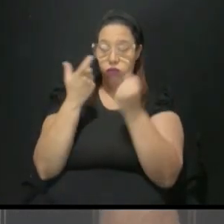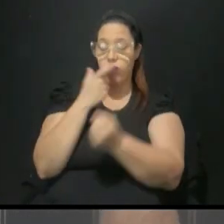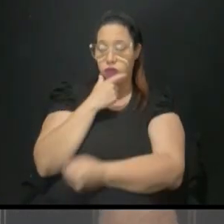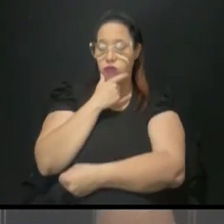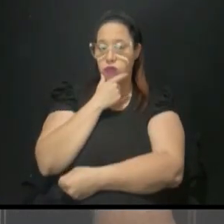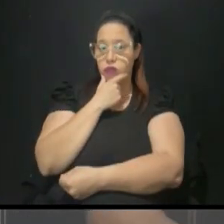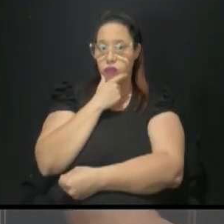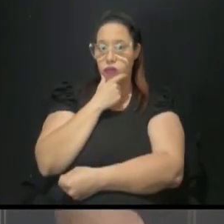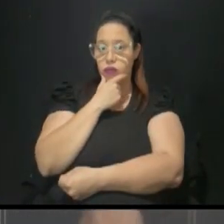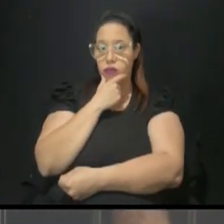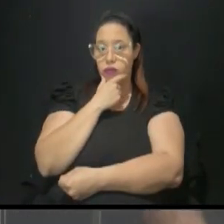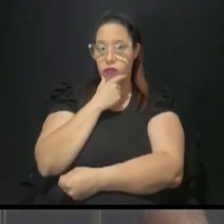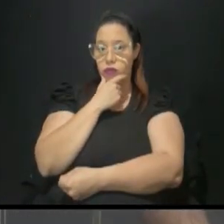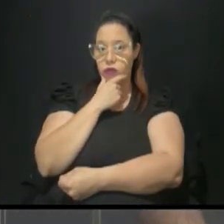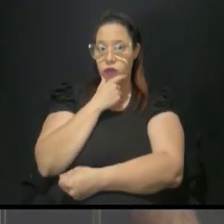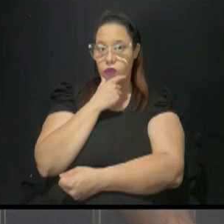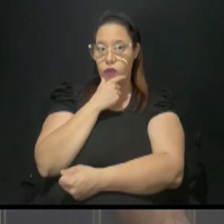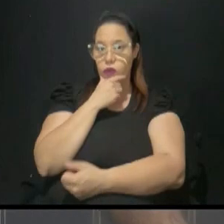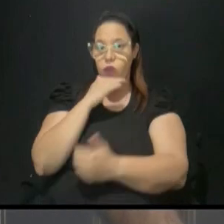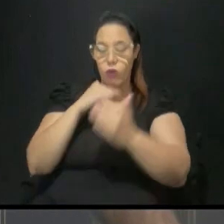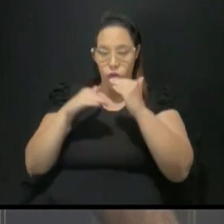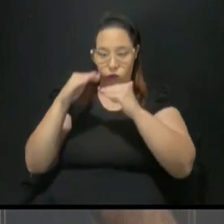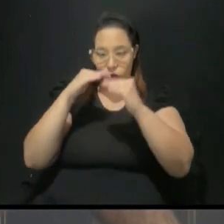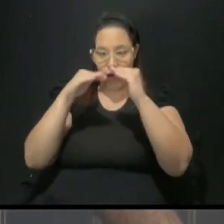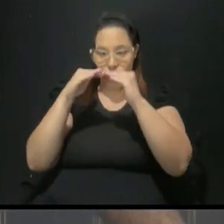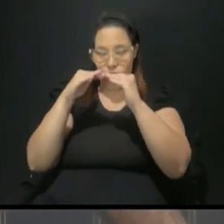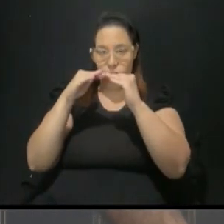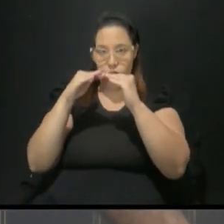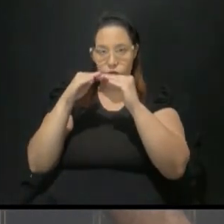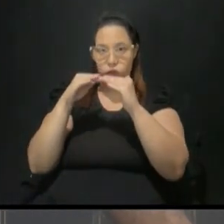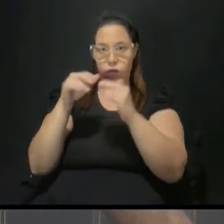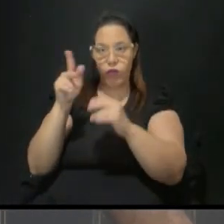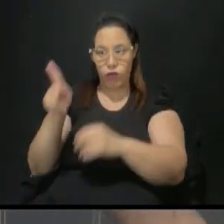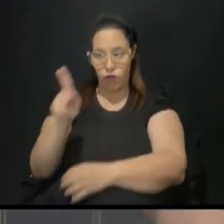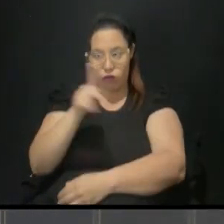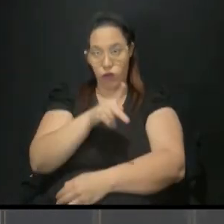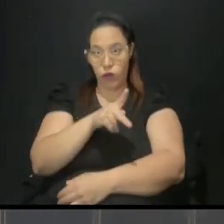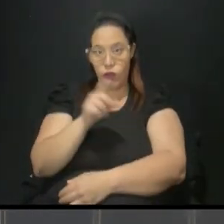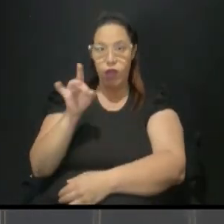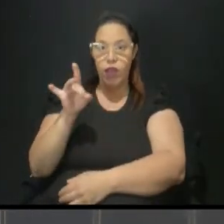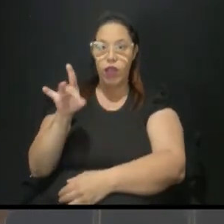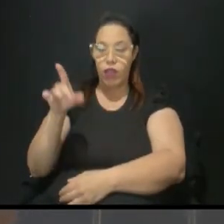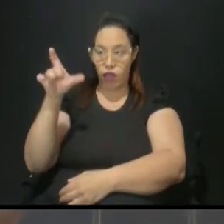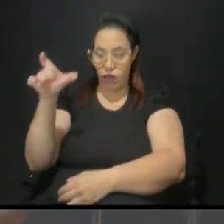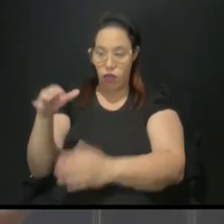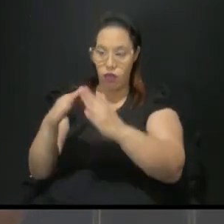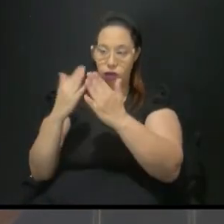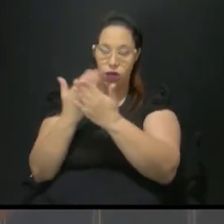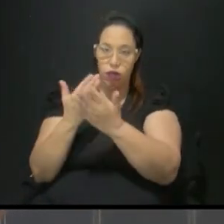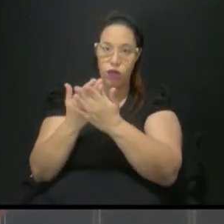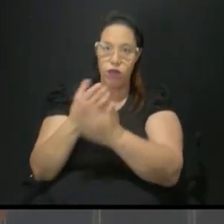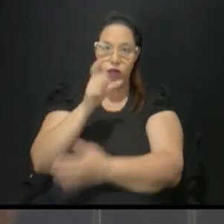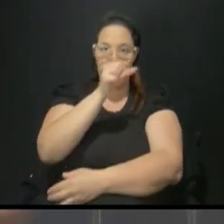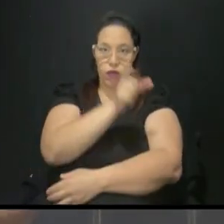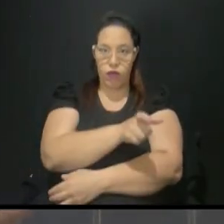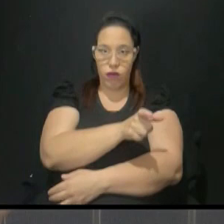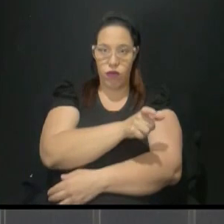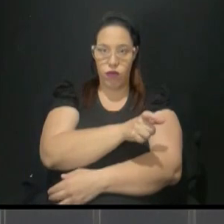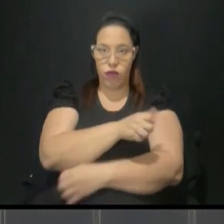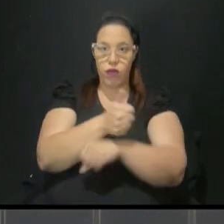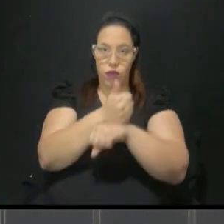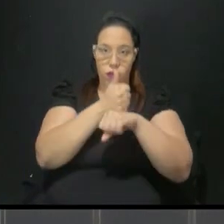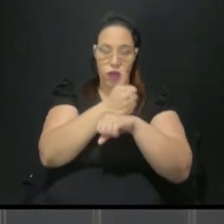da formação tanto para o professor na escola quanto para a área técnica, para